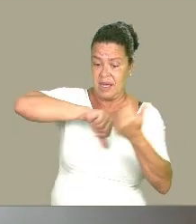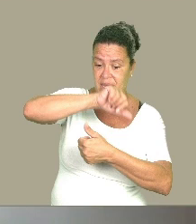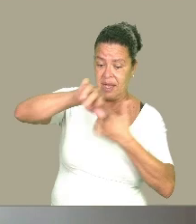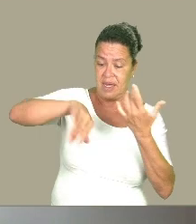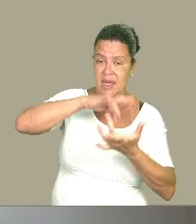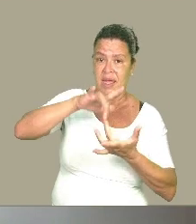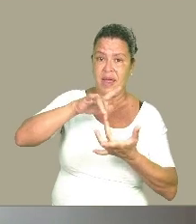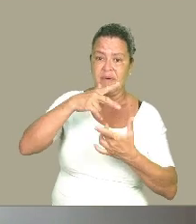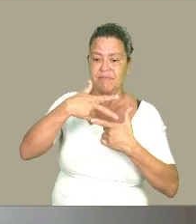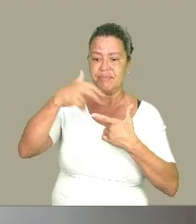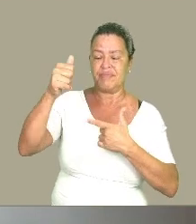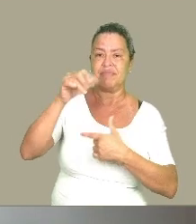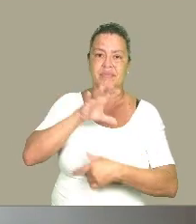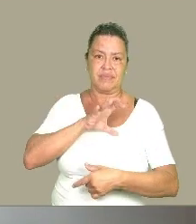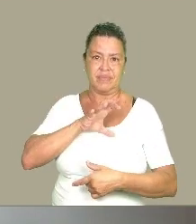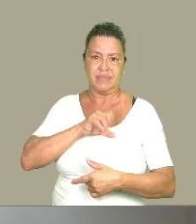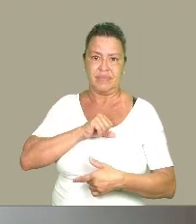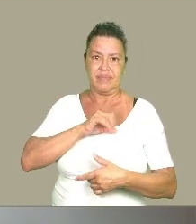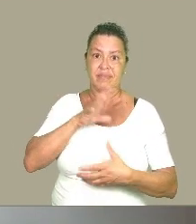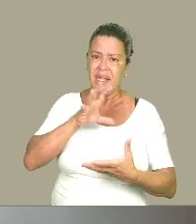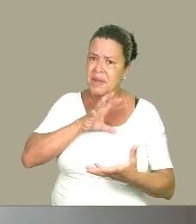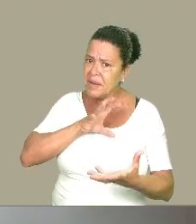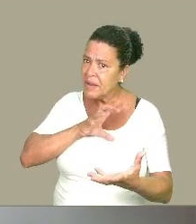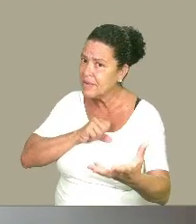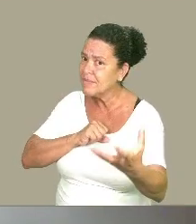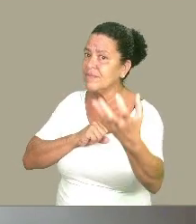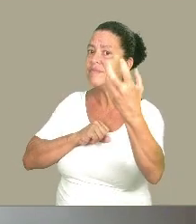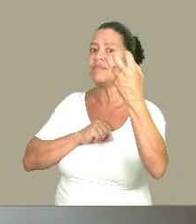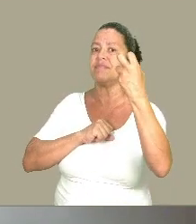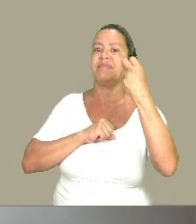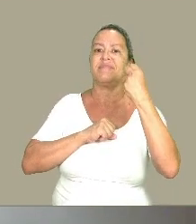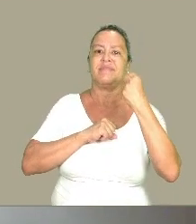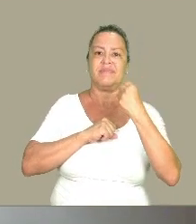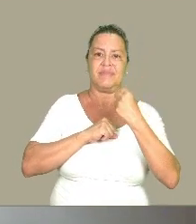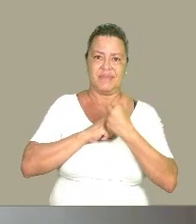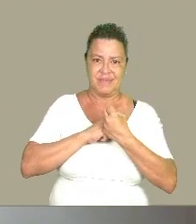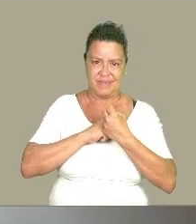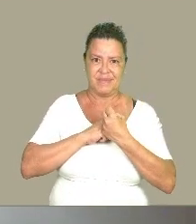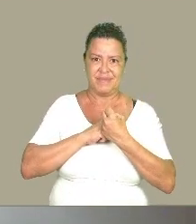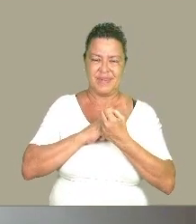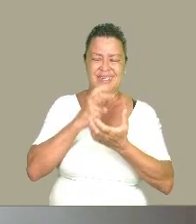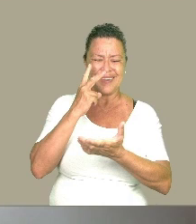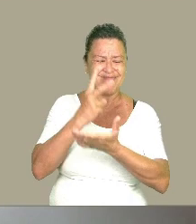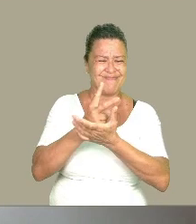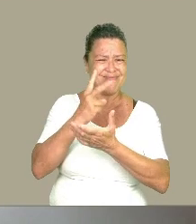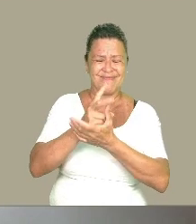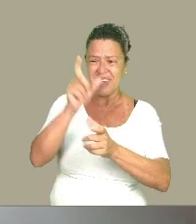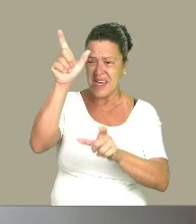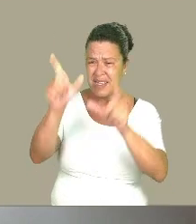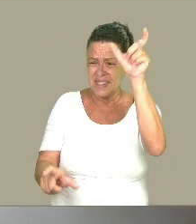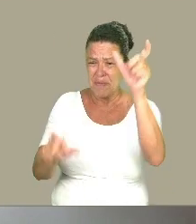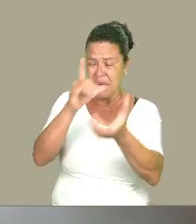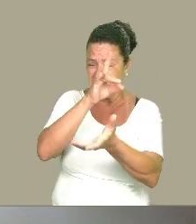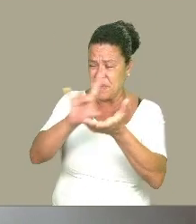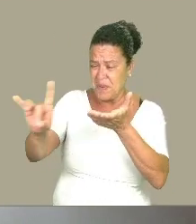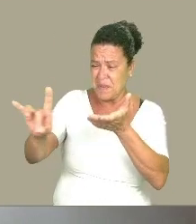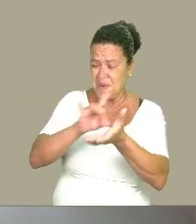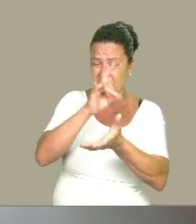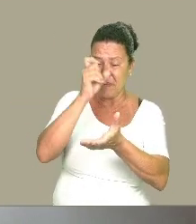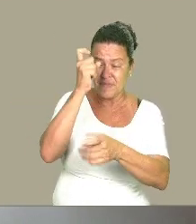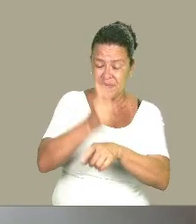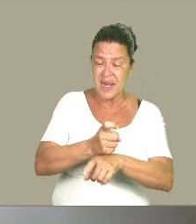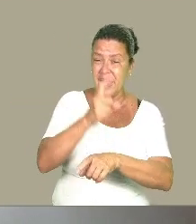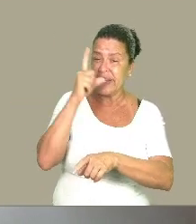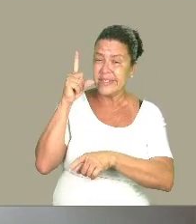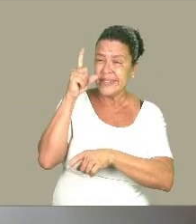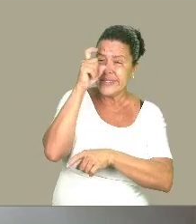amor. Amemos nossas cruzes, por mais pesadas e espinhosas que sejam,